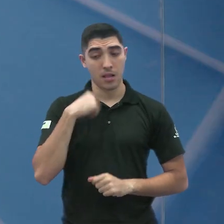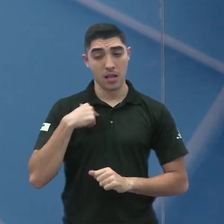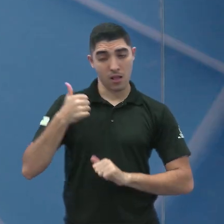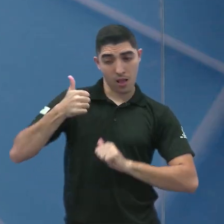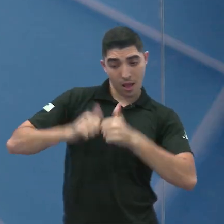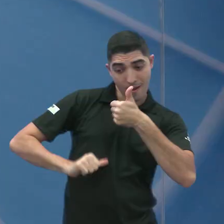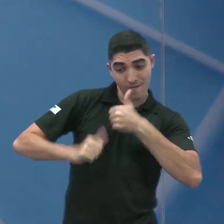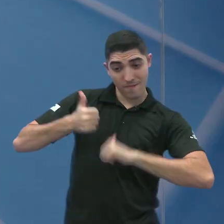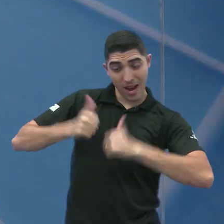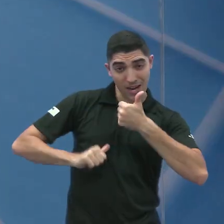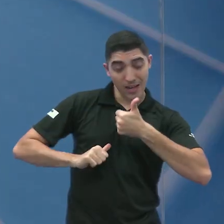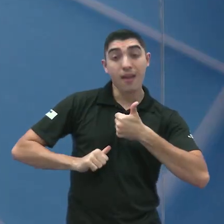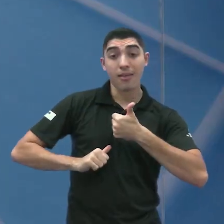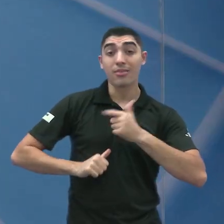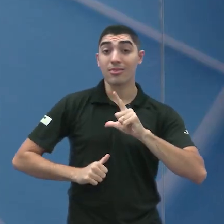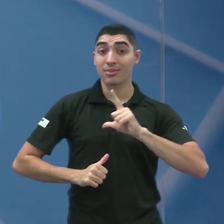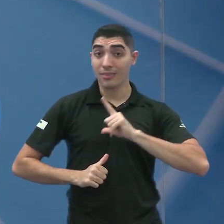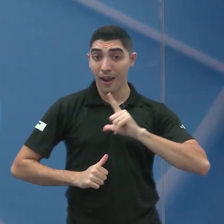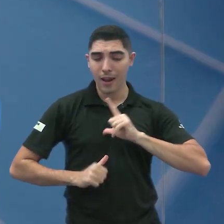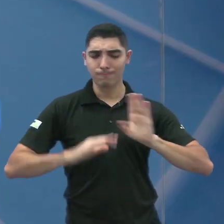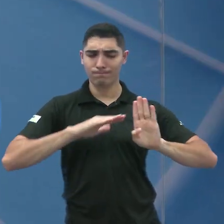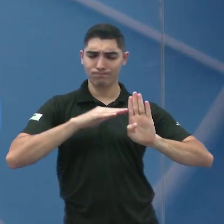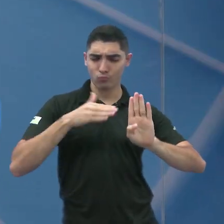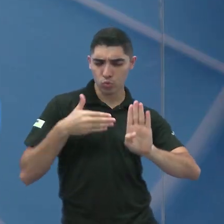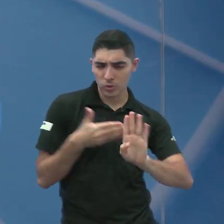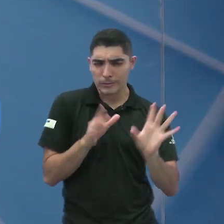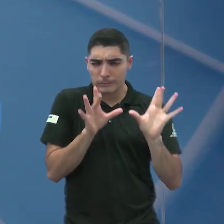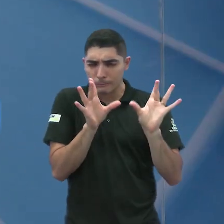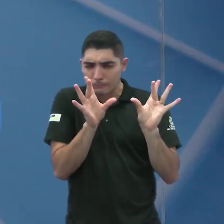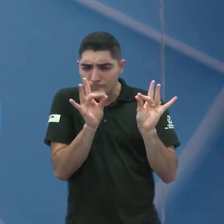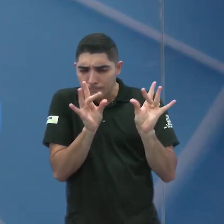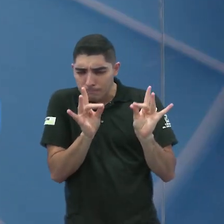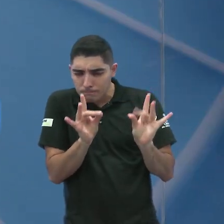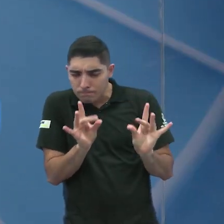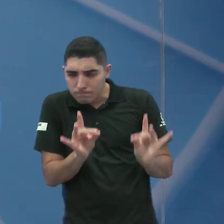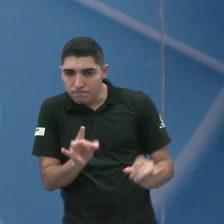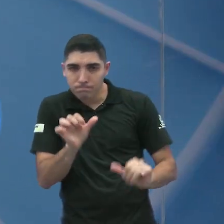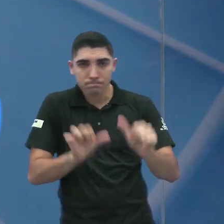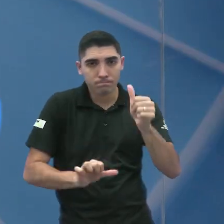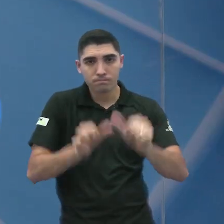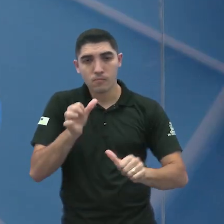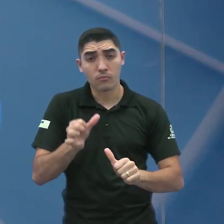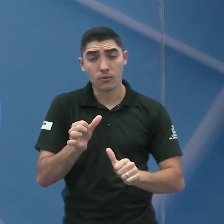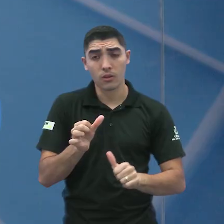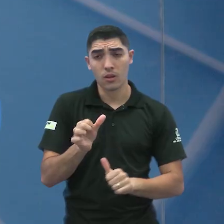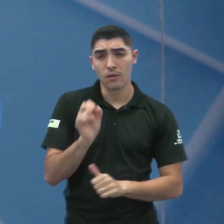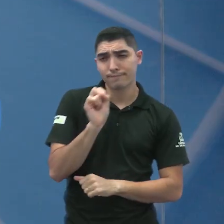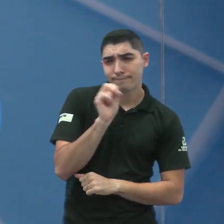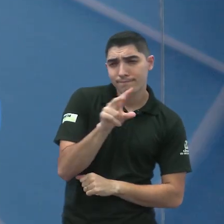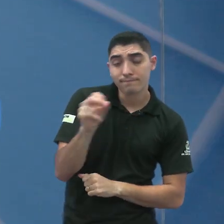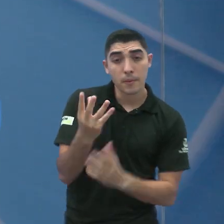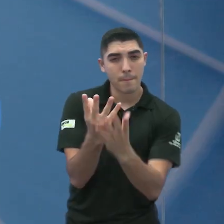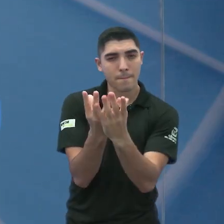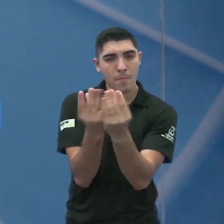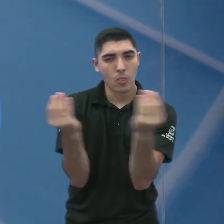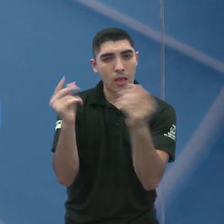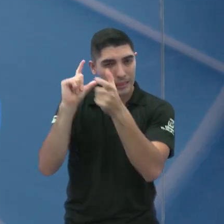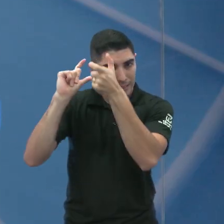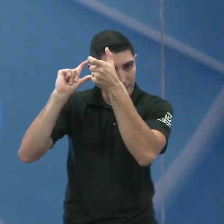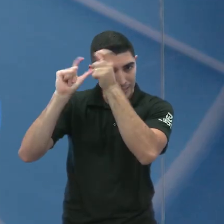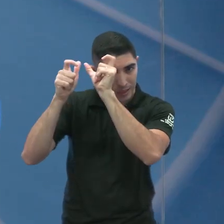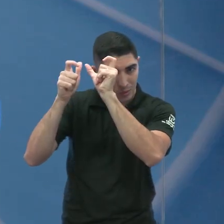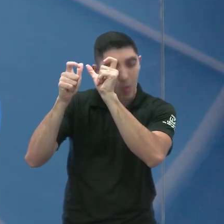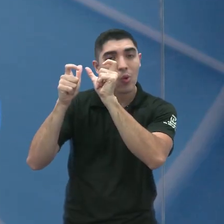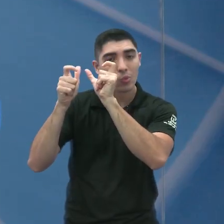exame muito complexo e ele precisa ser aprofundado. Muitas pessoas, assim, muitos transtornos, né, que a gente